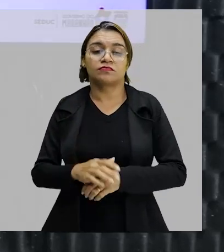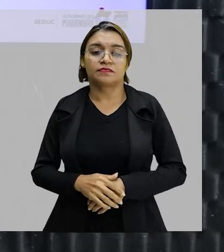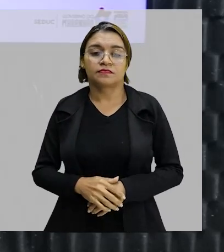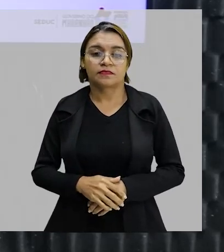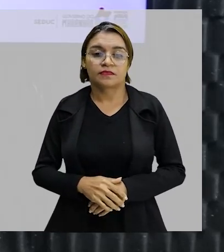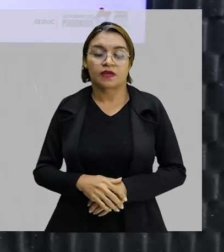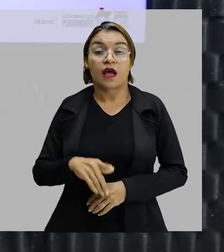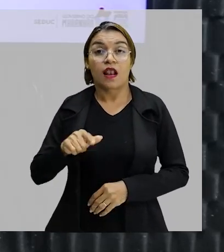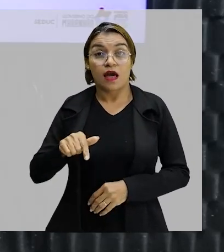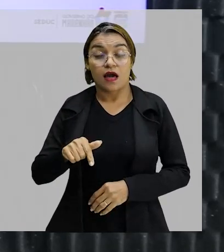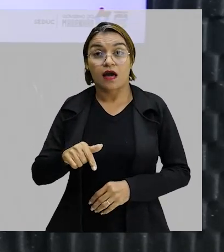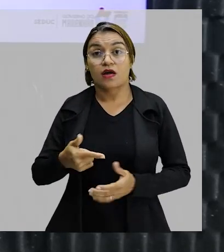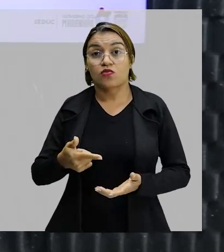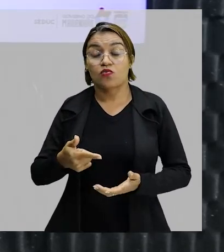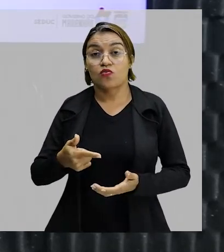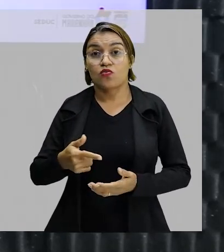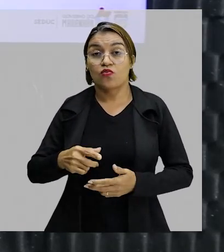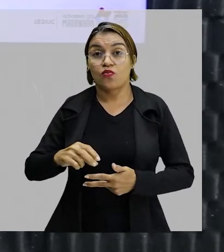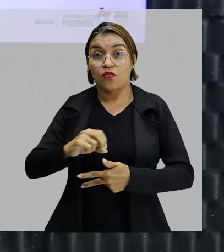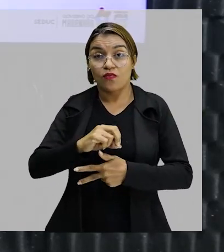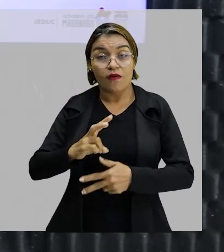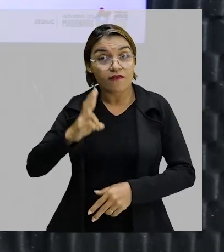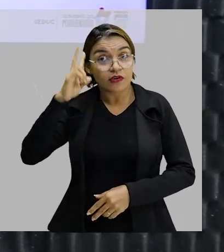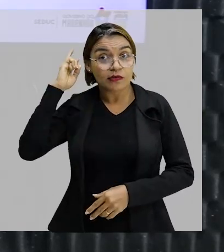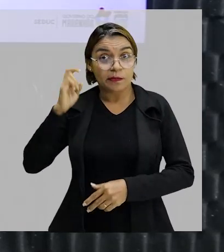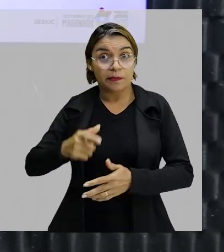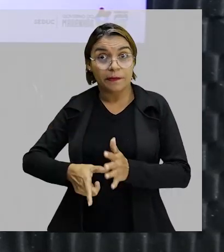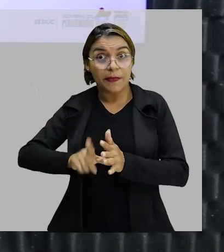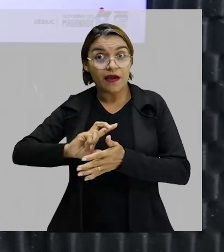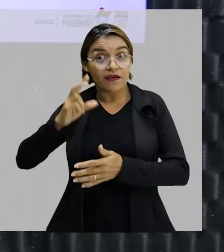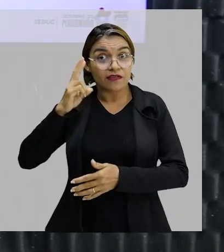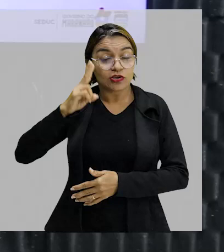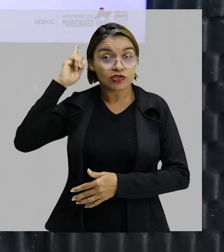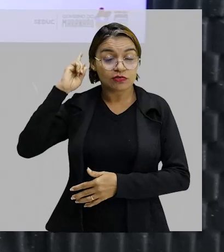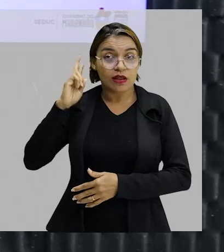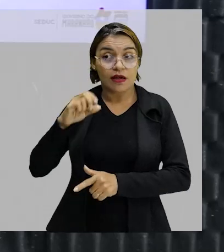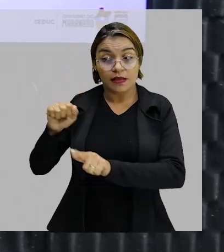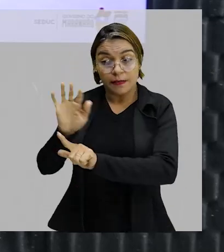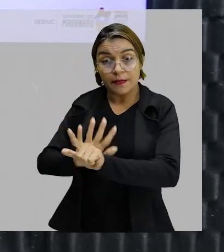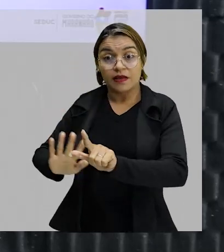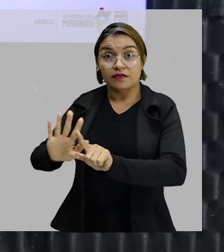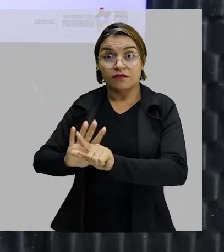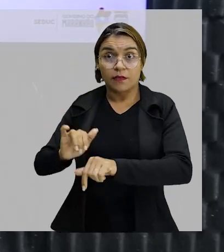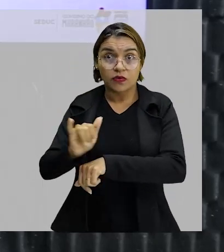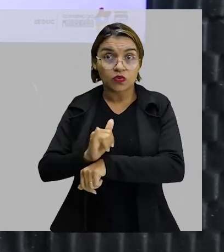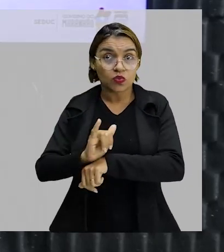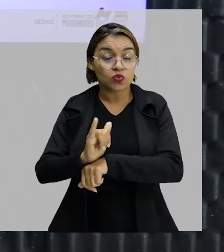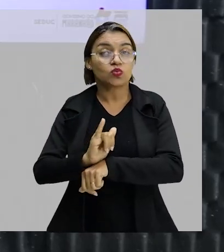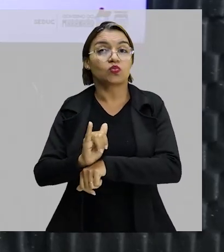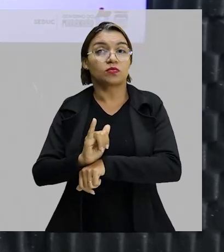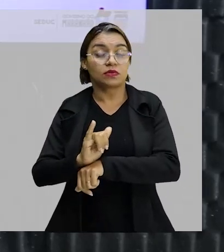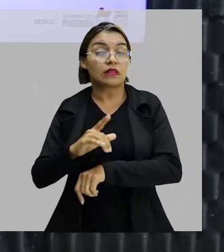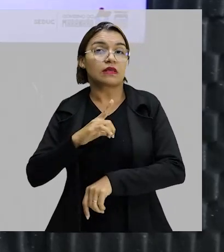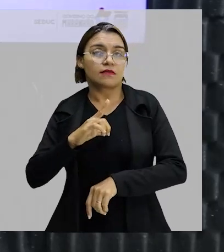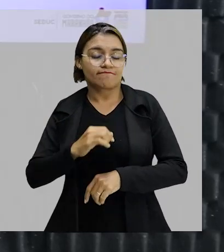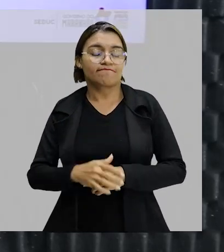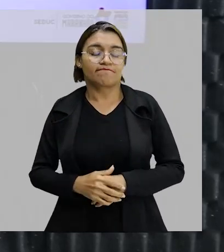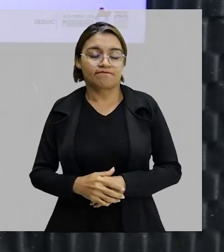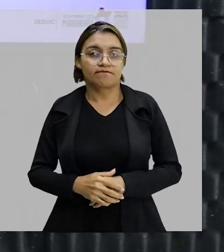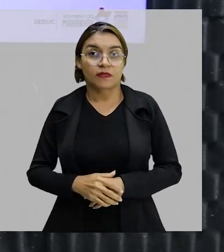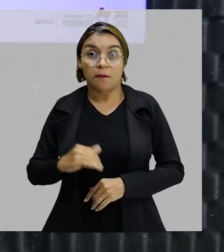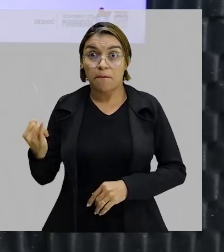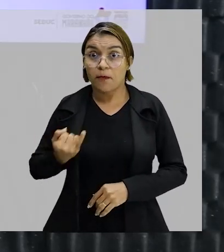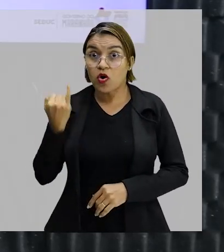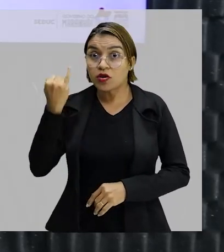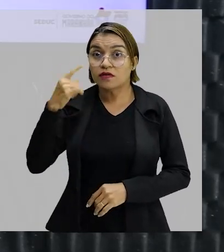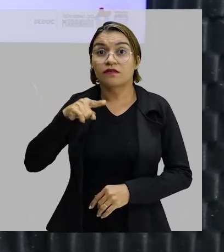lá do pré-vestibular, que tá lá no YouTube, na plataforma, tá no YouTube. Não deixe de acompanhar. É muito importante,